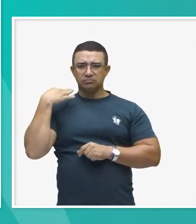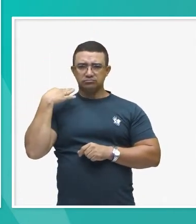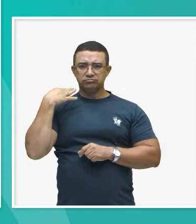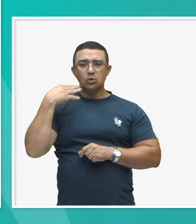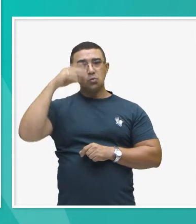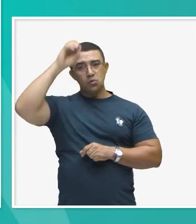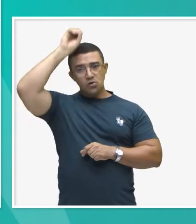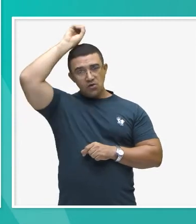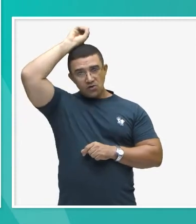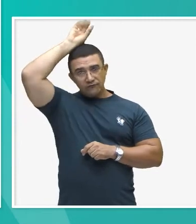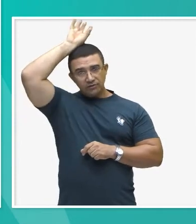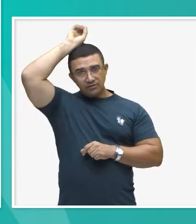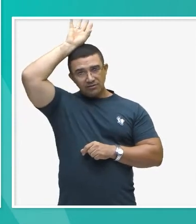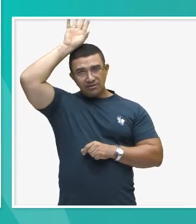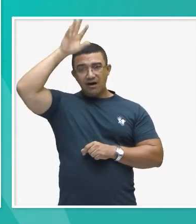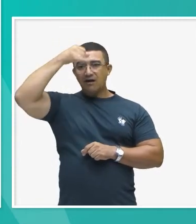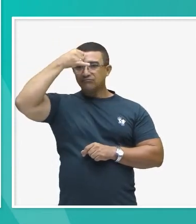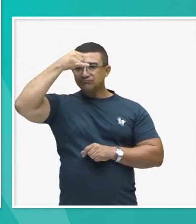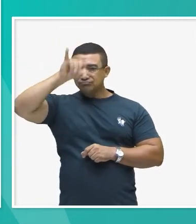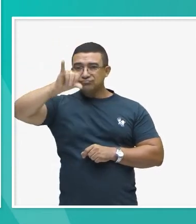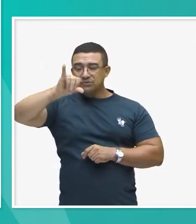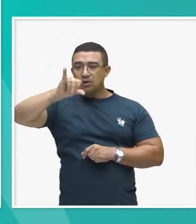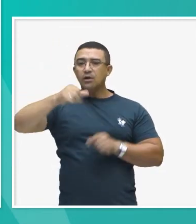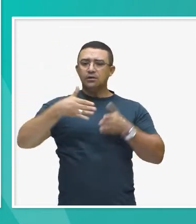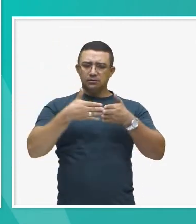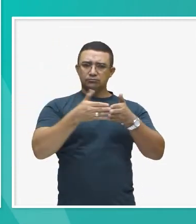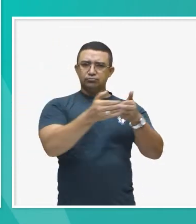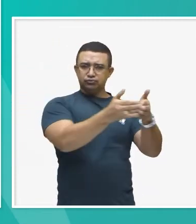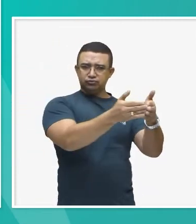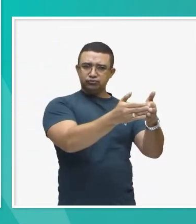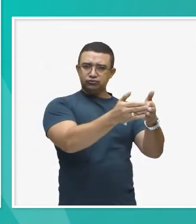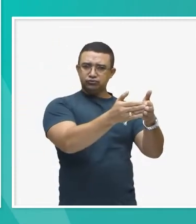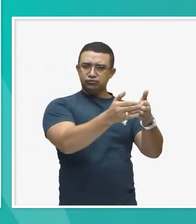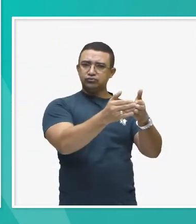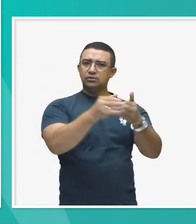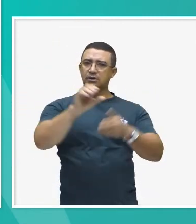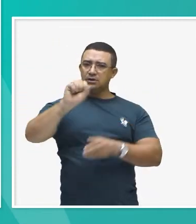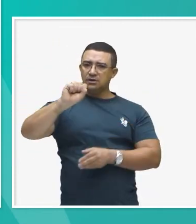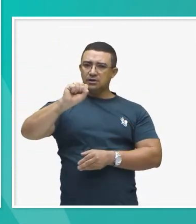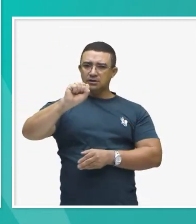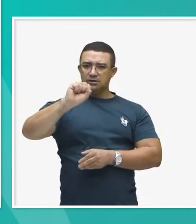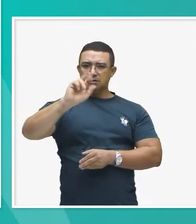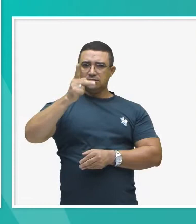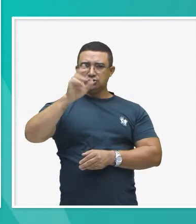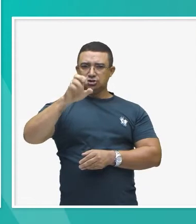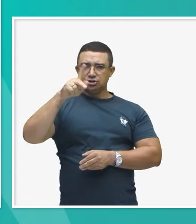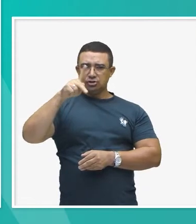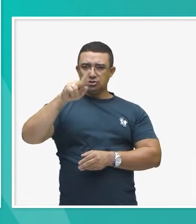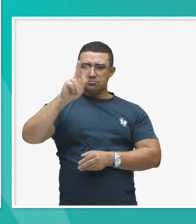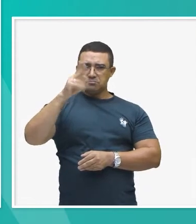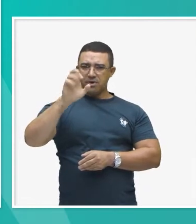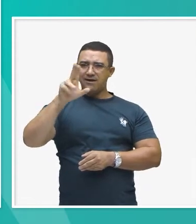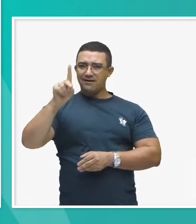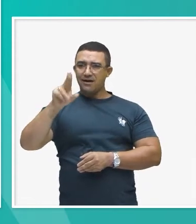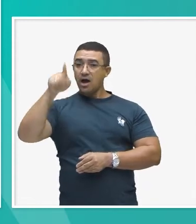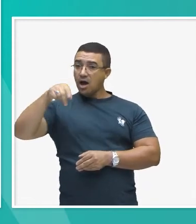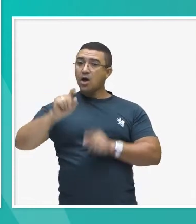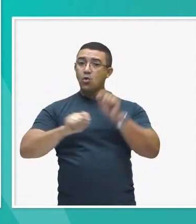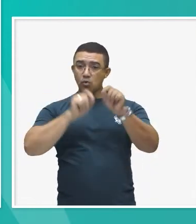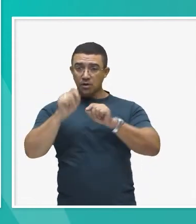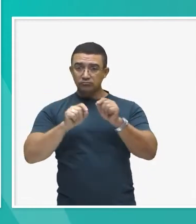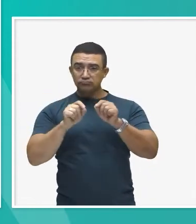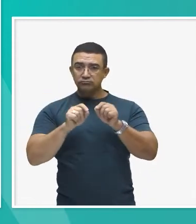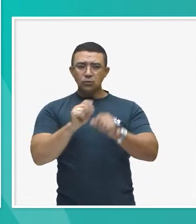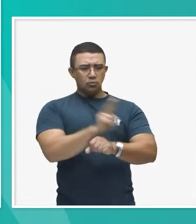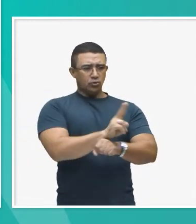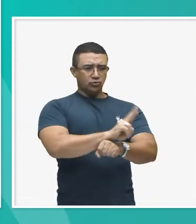Sea Shepherd, né? Shepherd é uma expressão que você usa também para cães de guarda, né, que